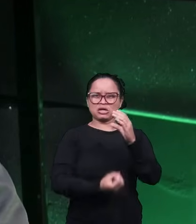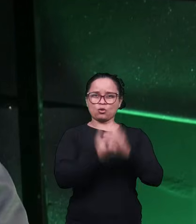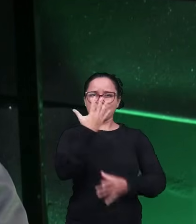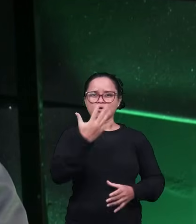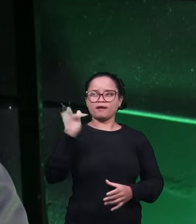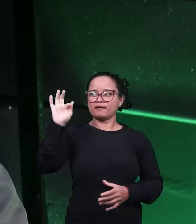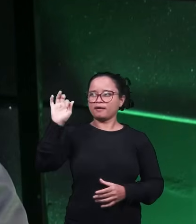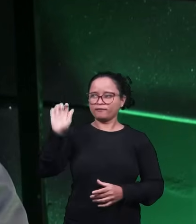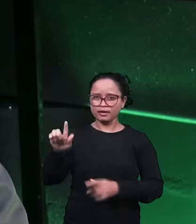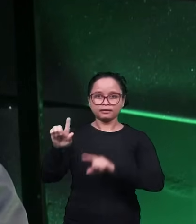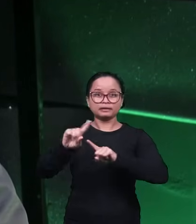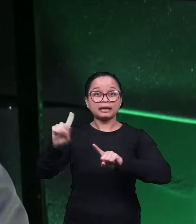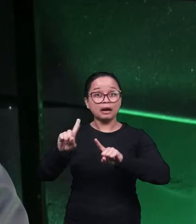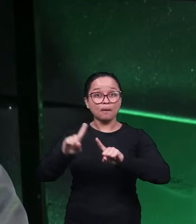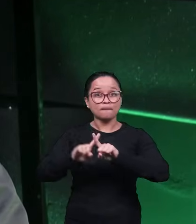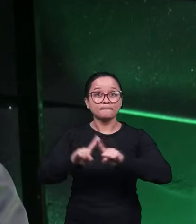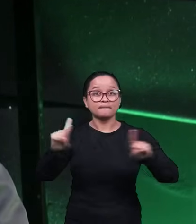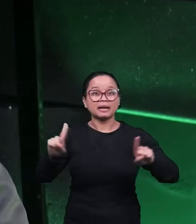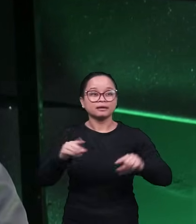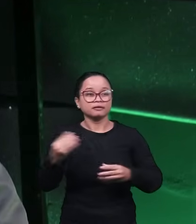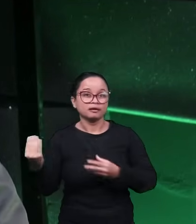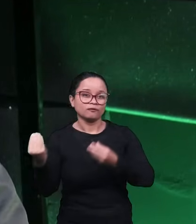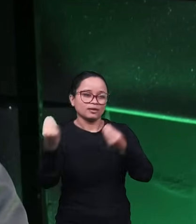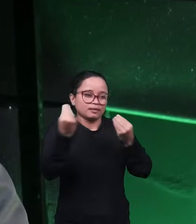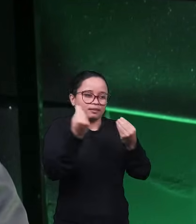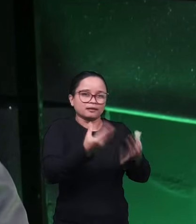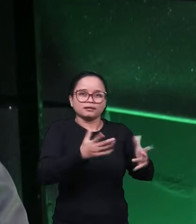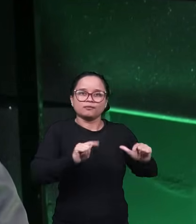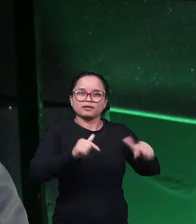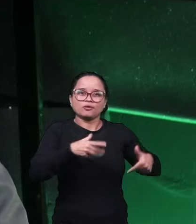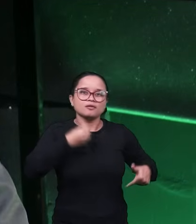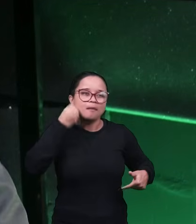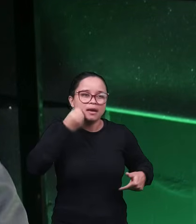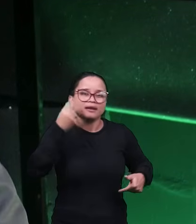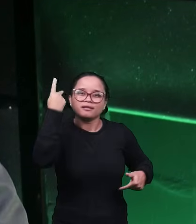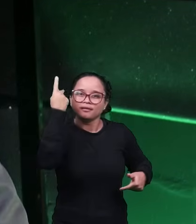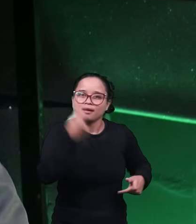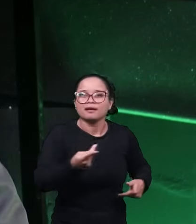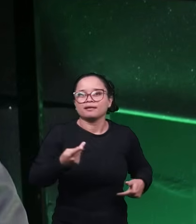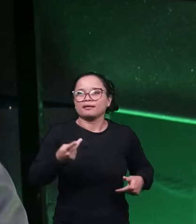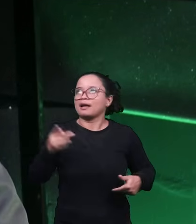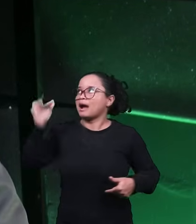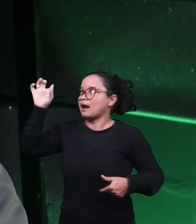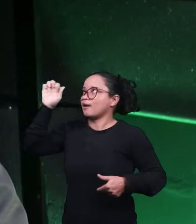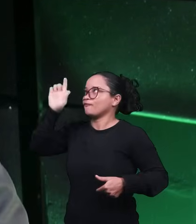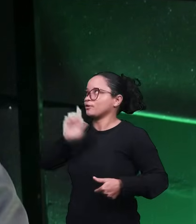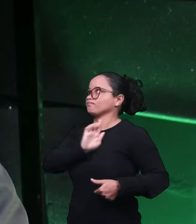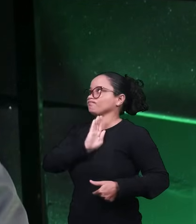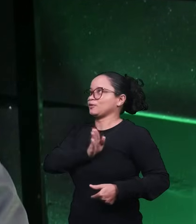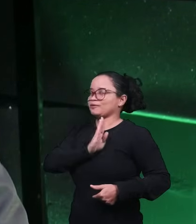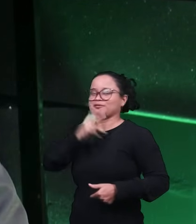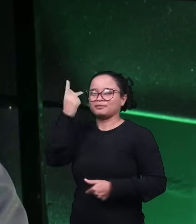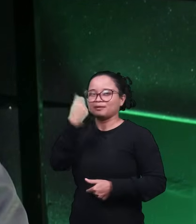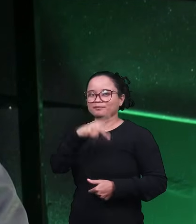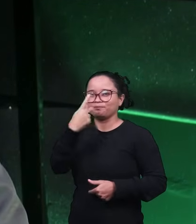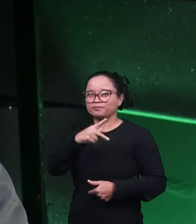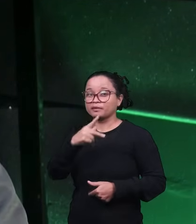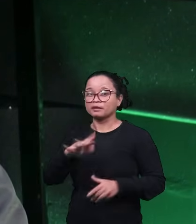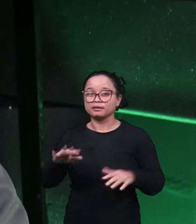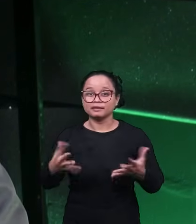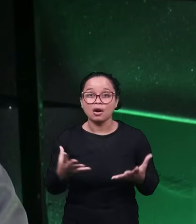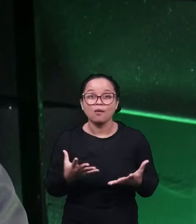alvo dessa operação. Ele recebeu, né? Ele recebeu a fé. É interessante que a fé, ela também